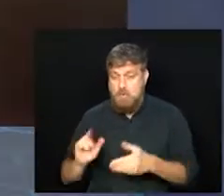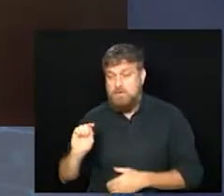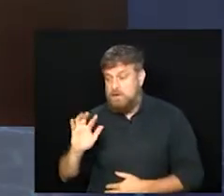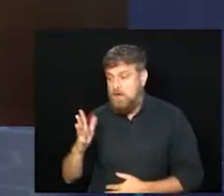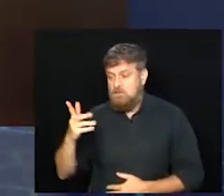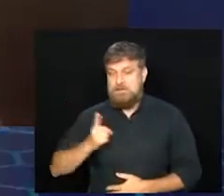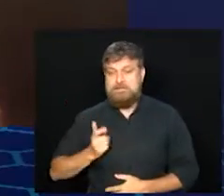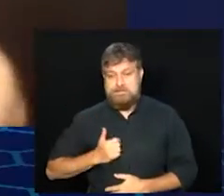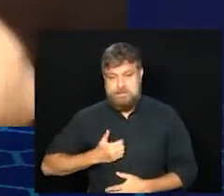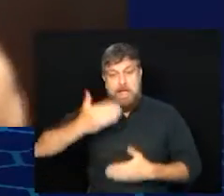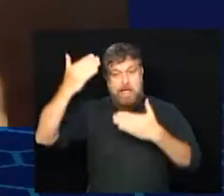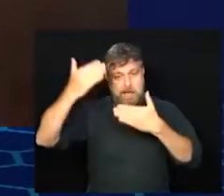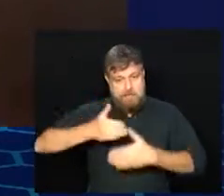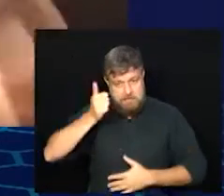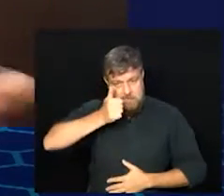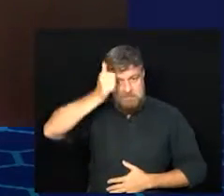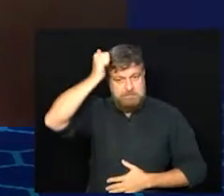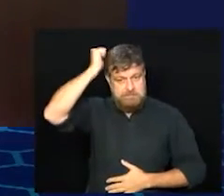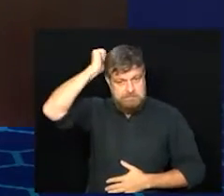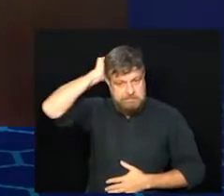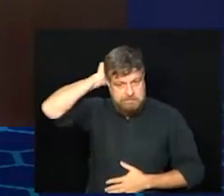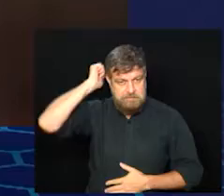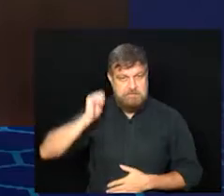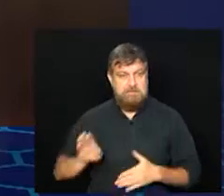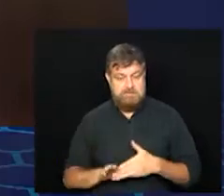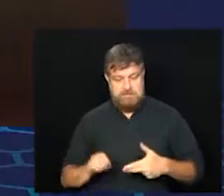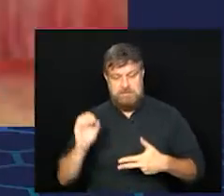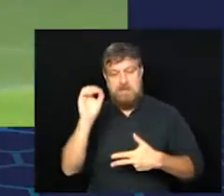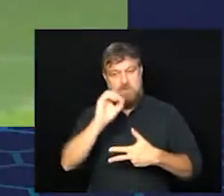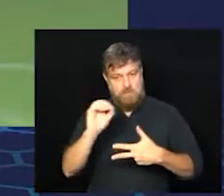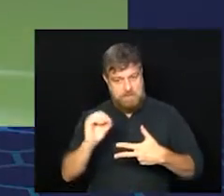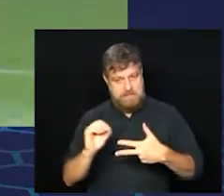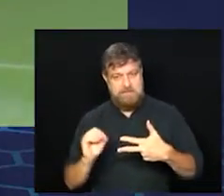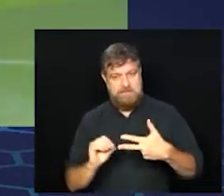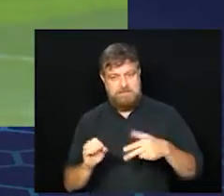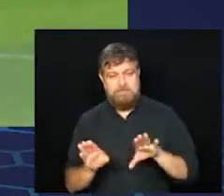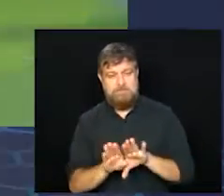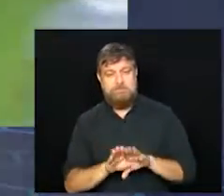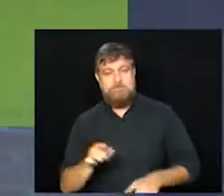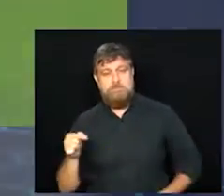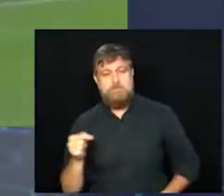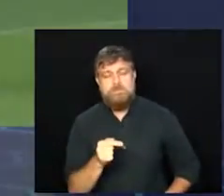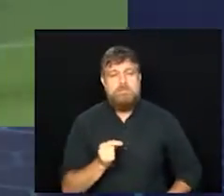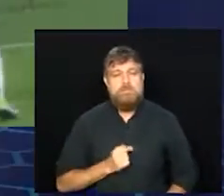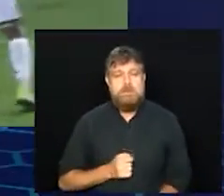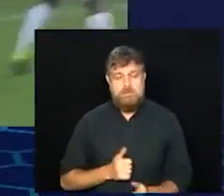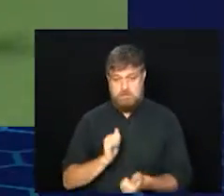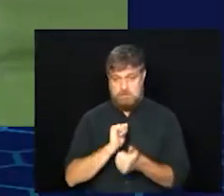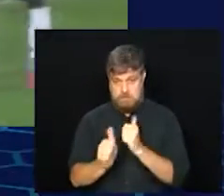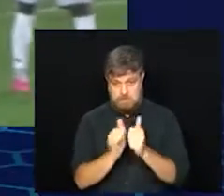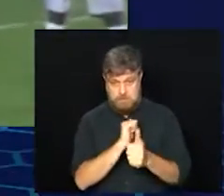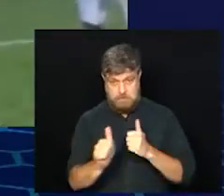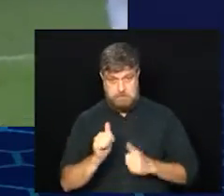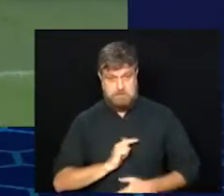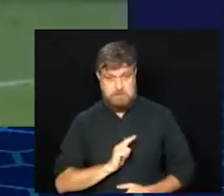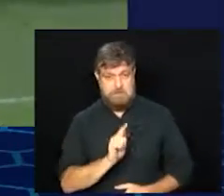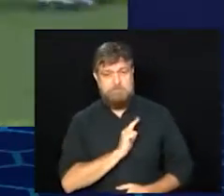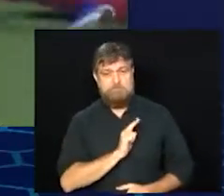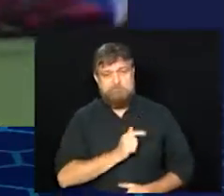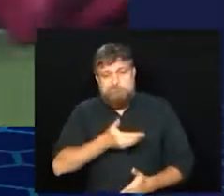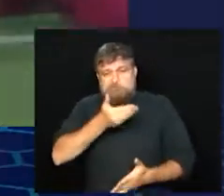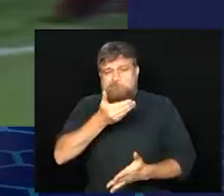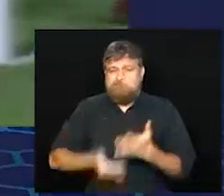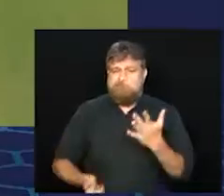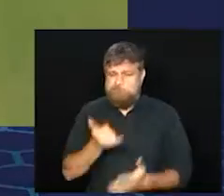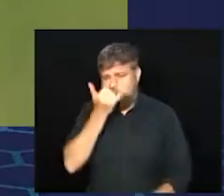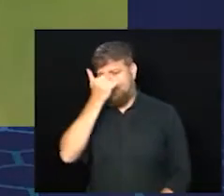podem aparecer nas provas dos vestibulares e do Enem. E no esporte, Guarani é derrotado pelo Goiás fora